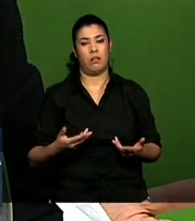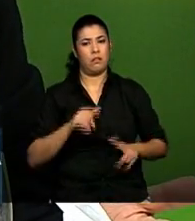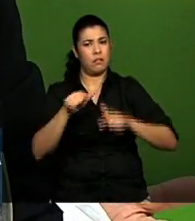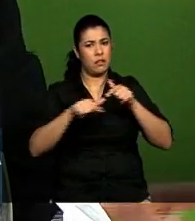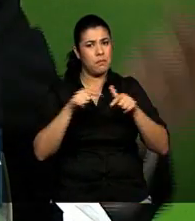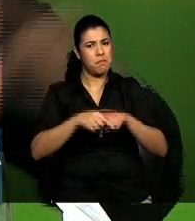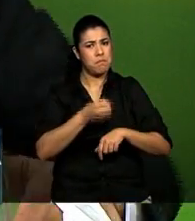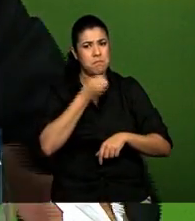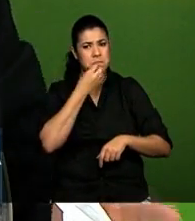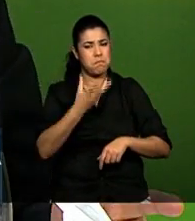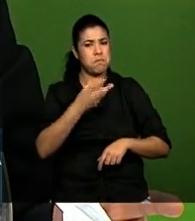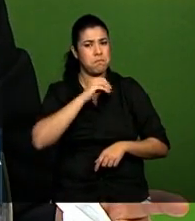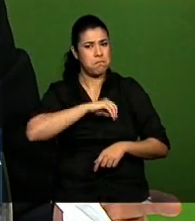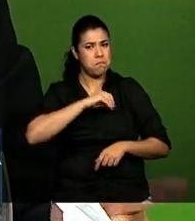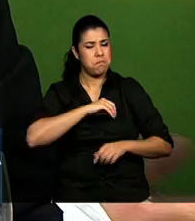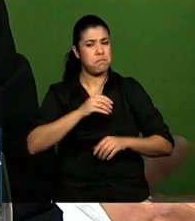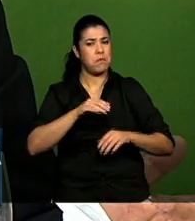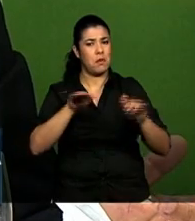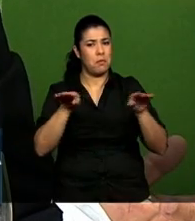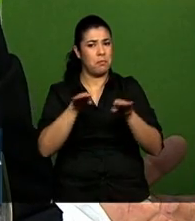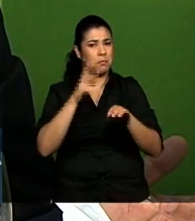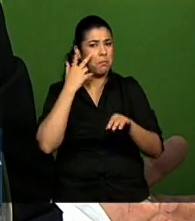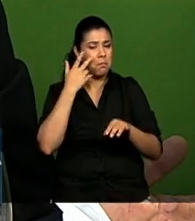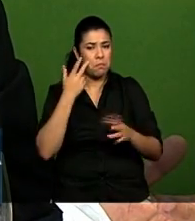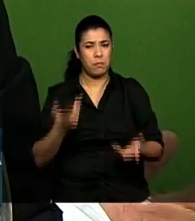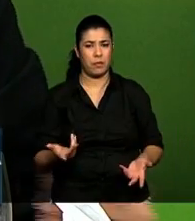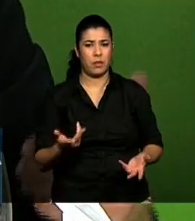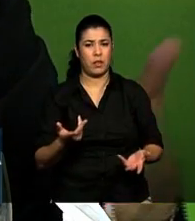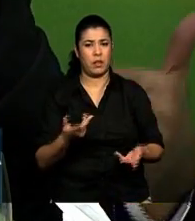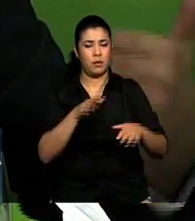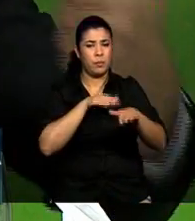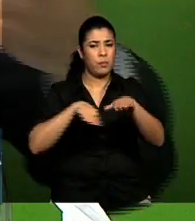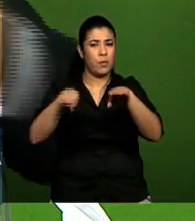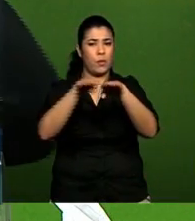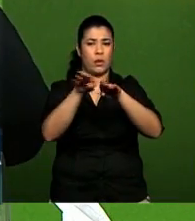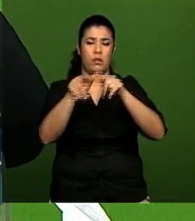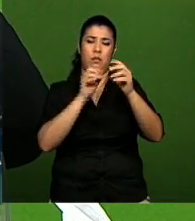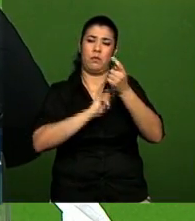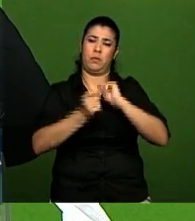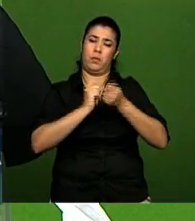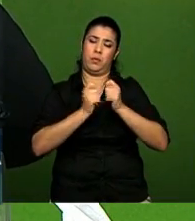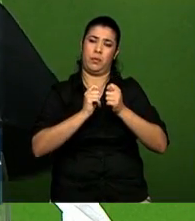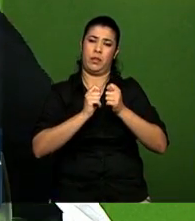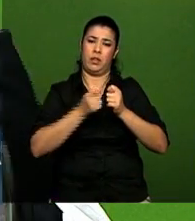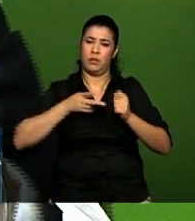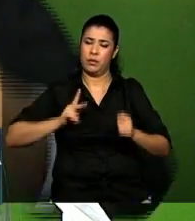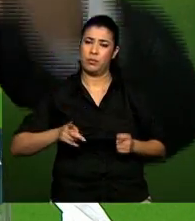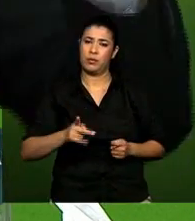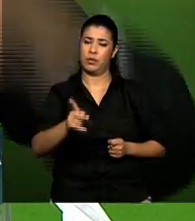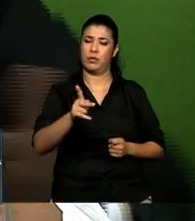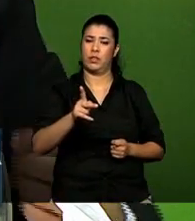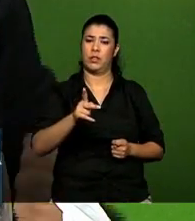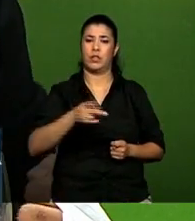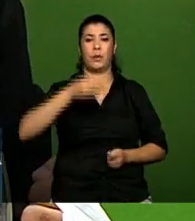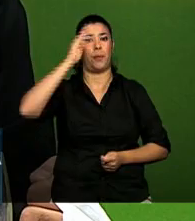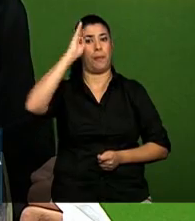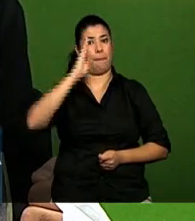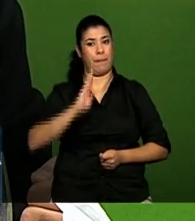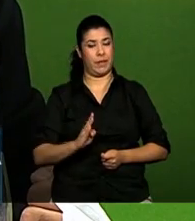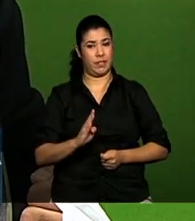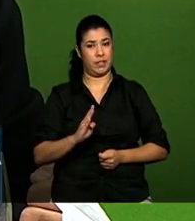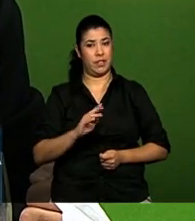Resultado positivo a par das dificuldades da economia brasileira e vamos continuar nessa trajetória o Brasil é a Sétima